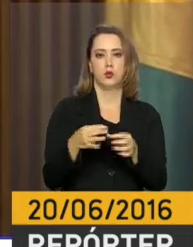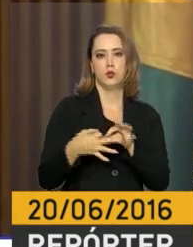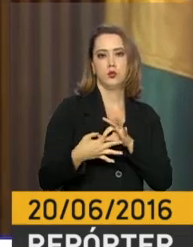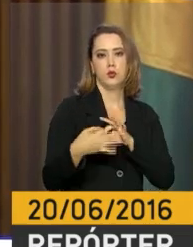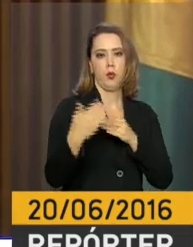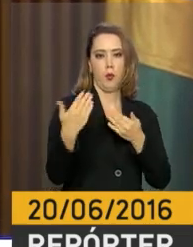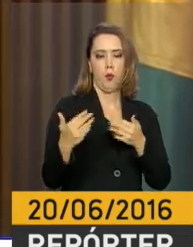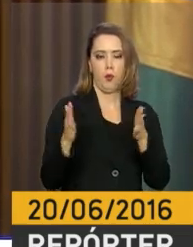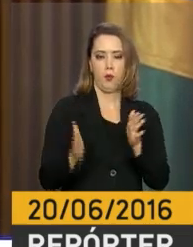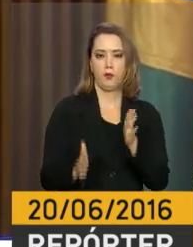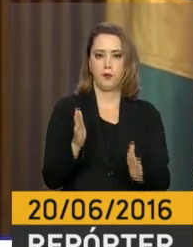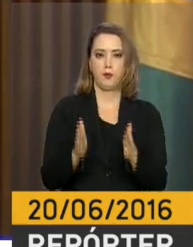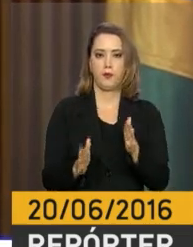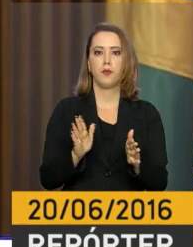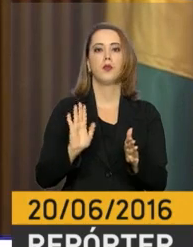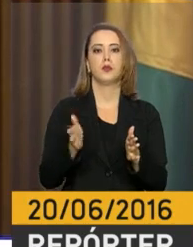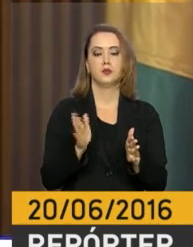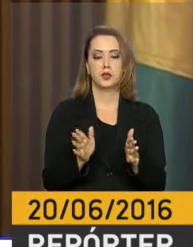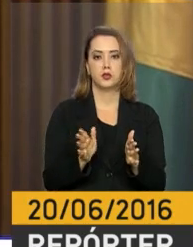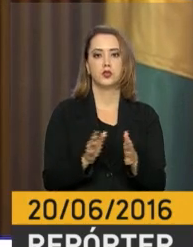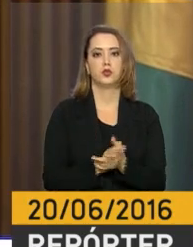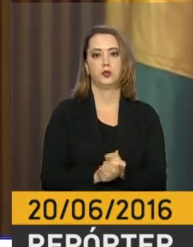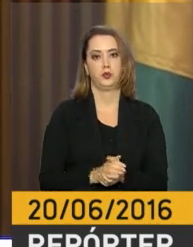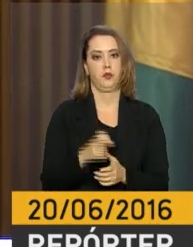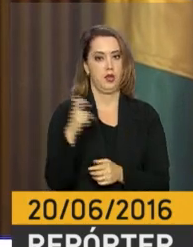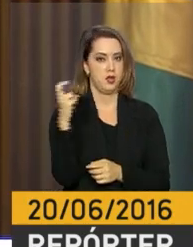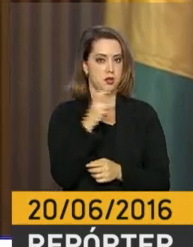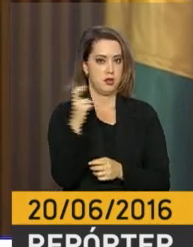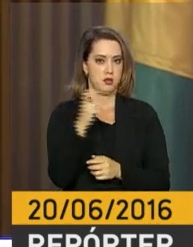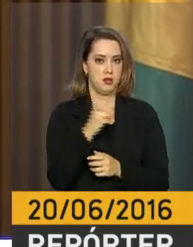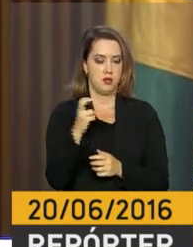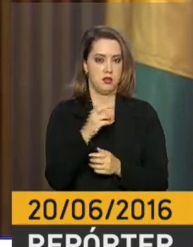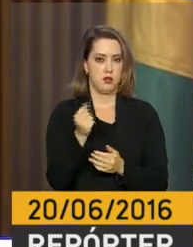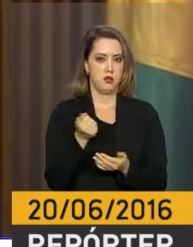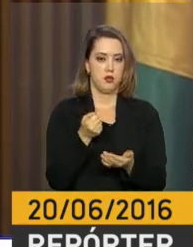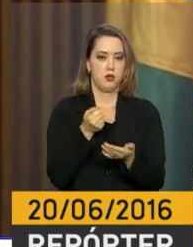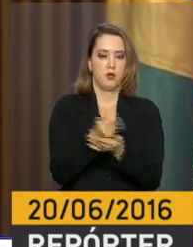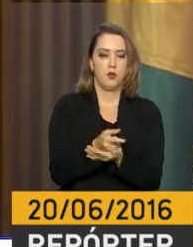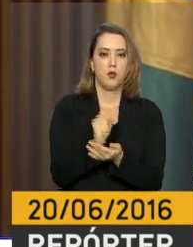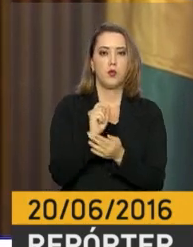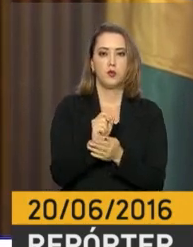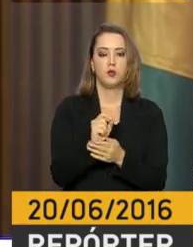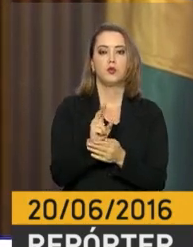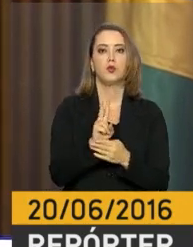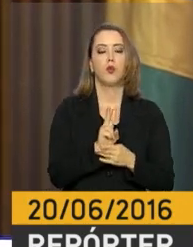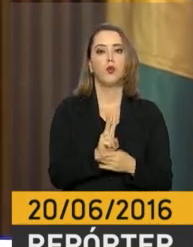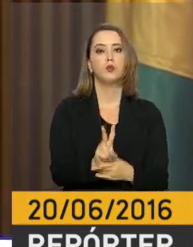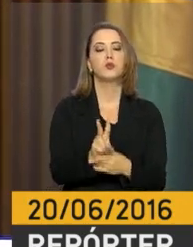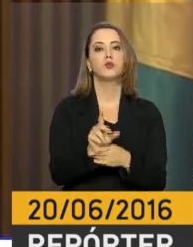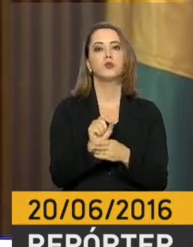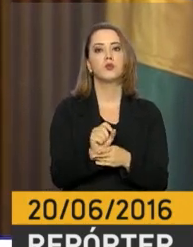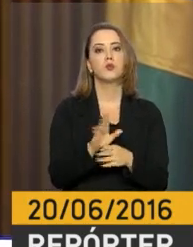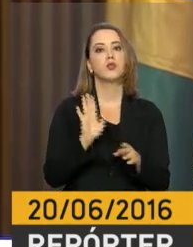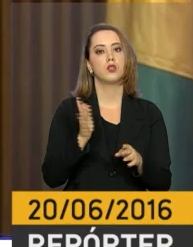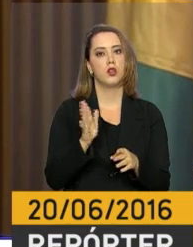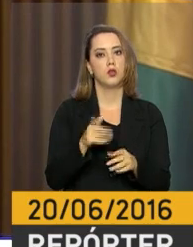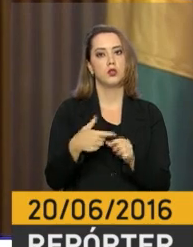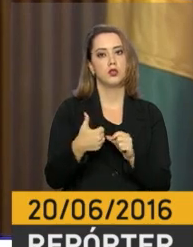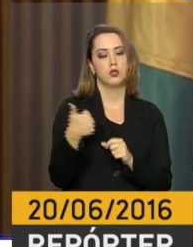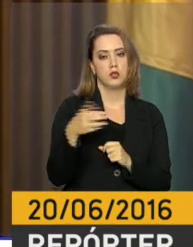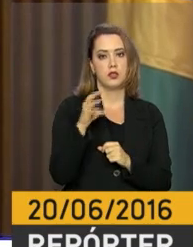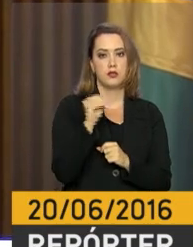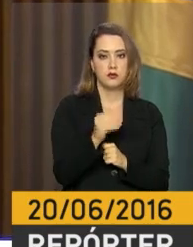nas cinco linhas concedidas de crédito concedidas pelo BDS alongadas por mais 10